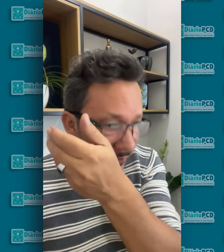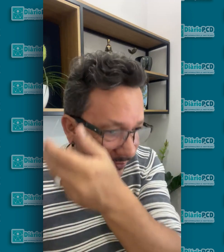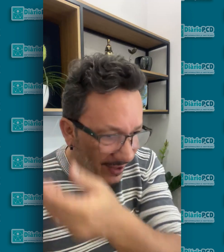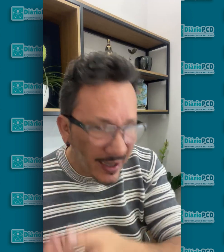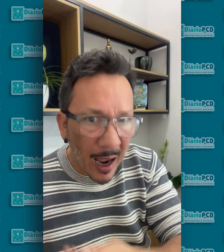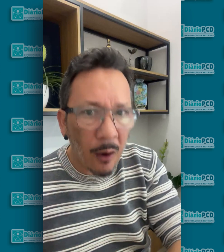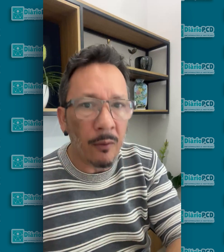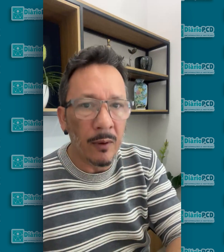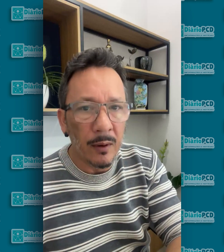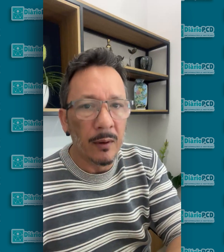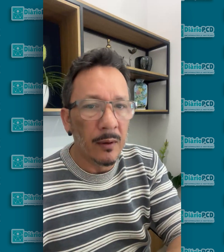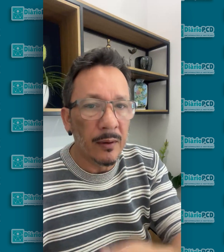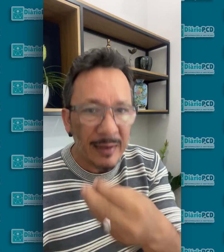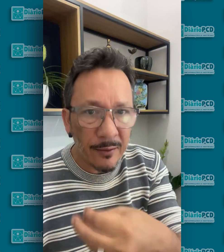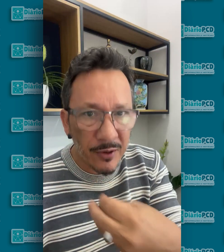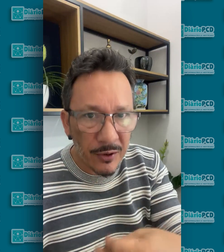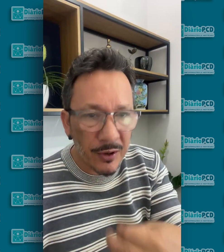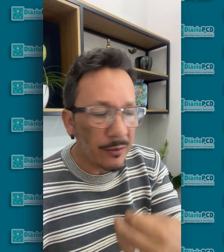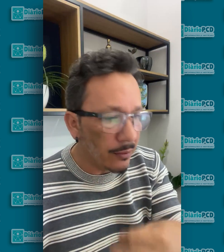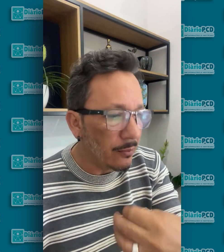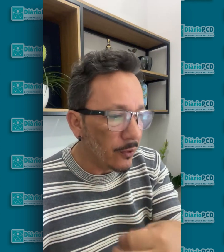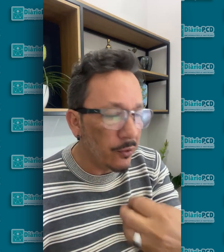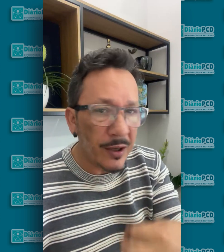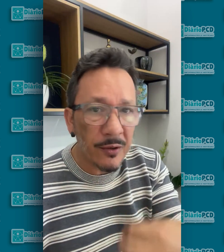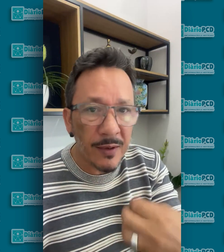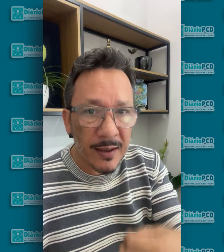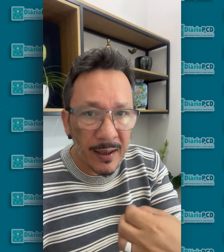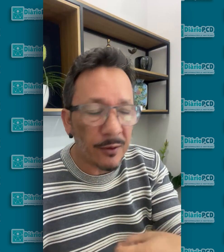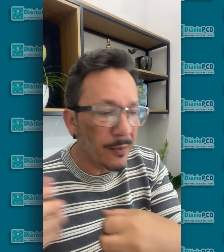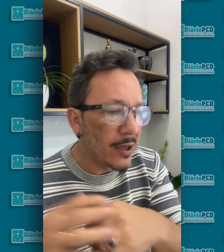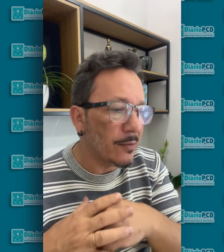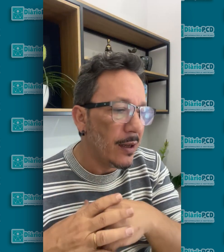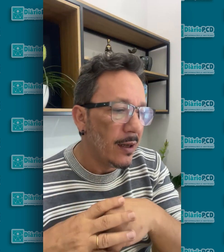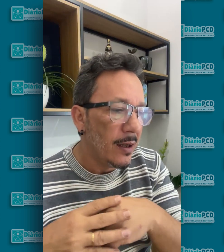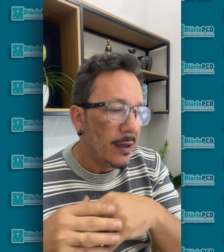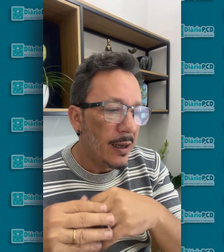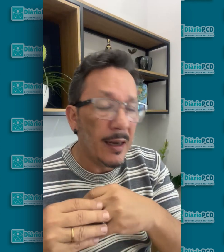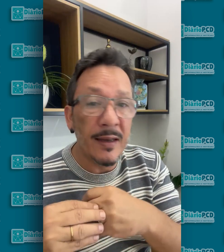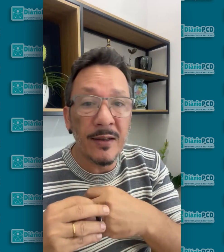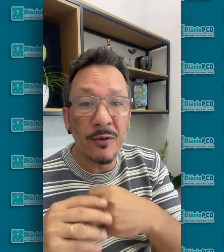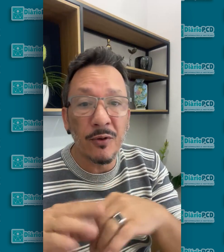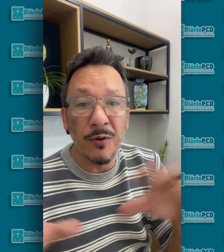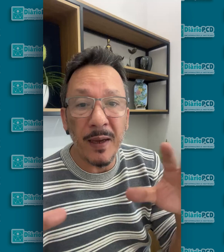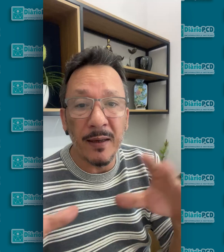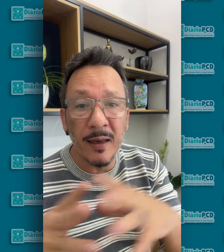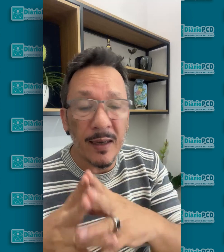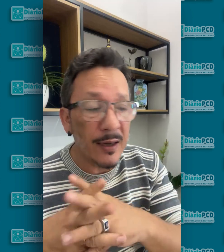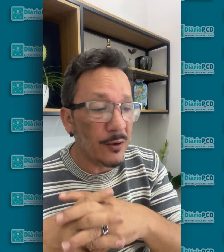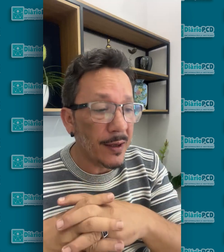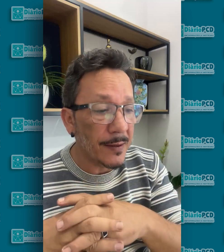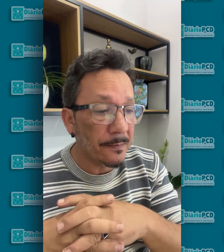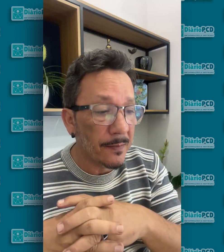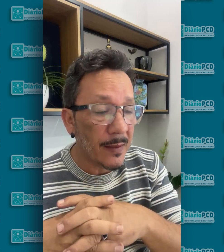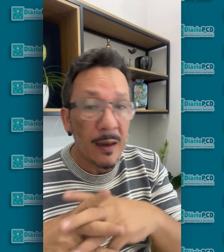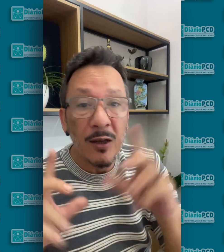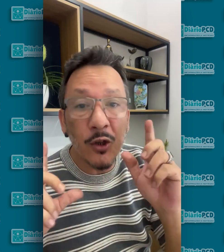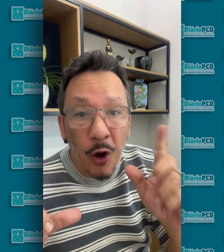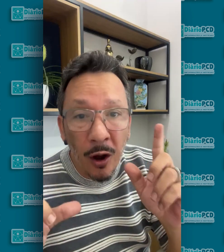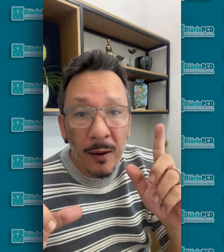que previa filial, no sentido jurídico estrito mesmo, ela decidiu suspender as